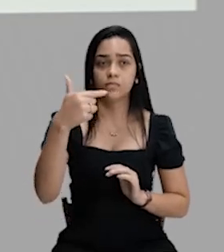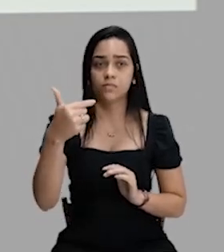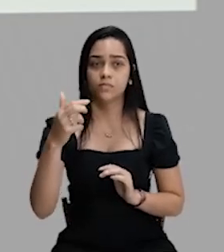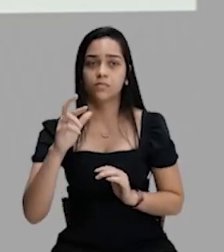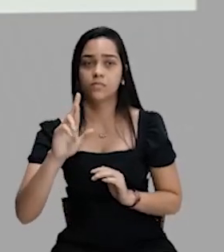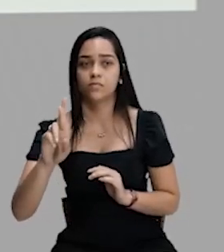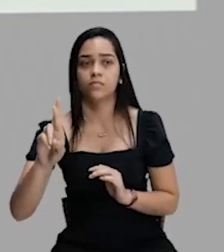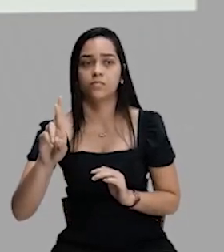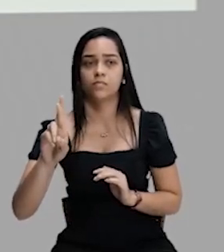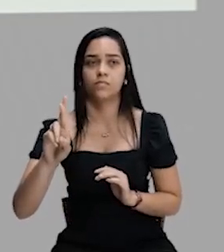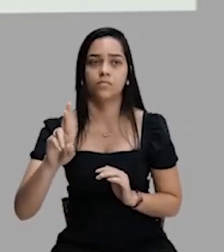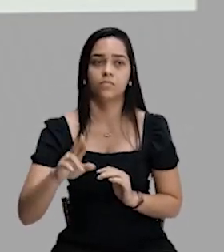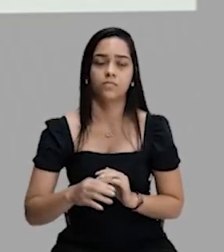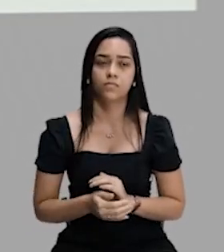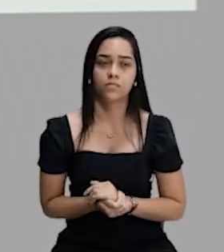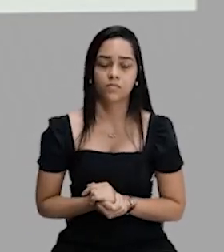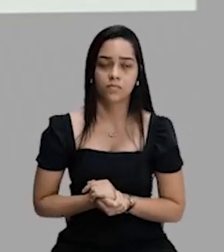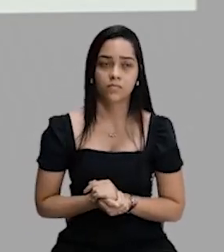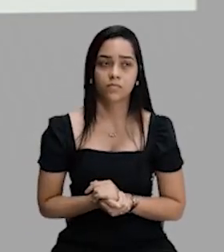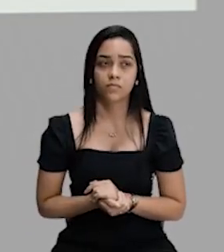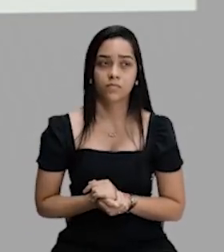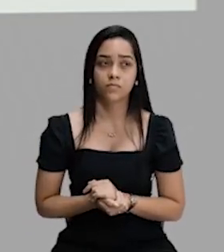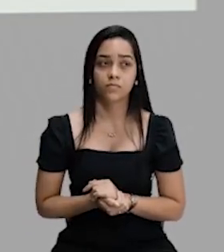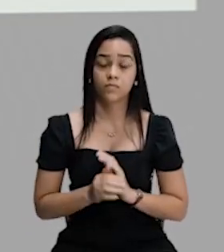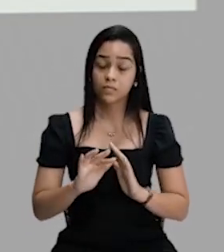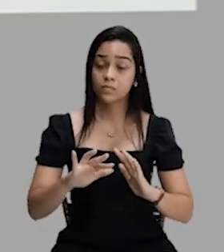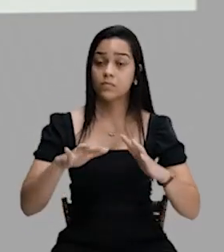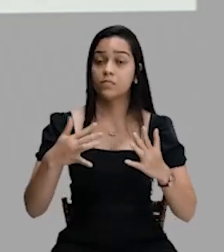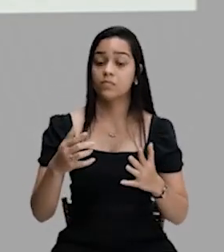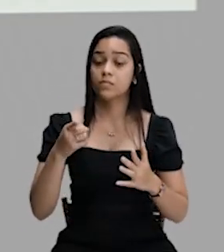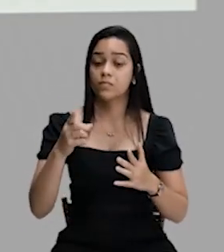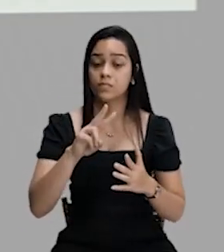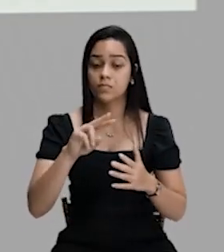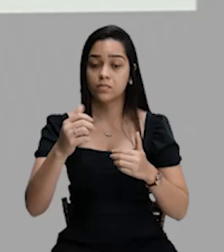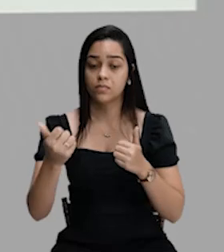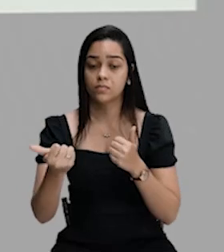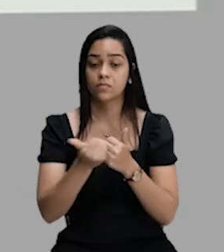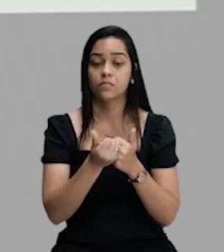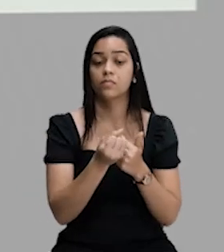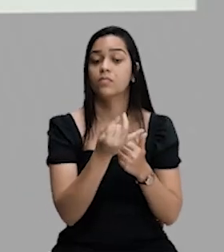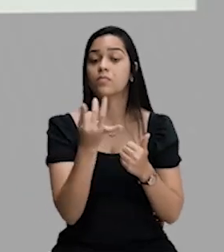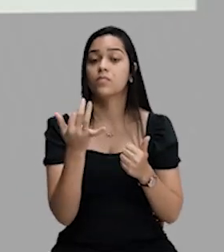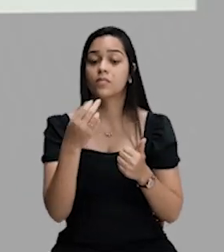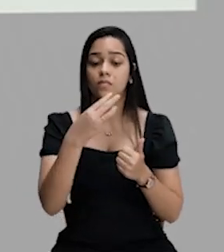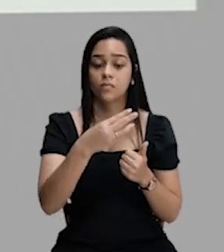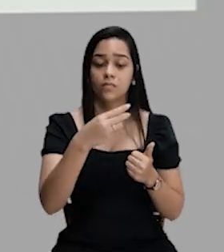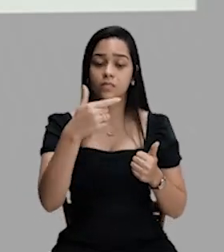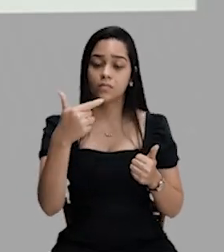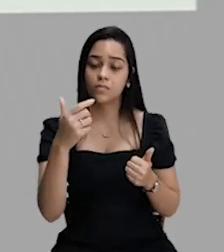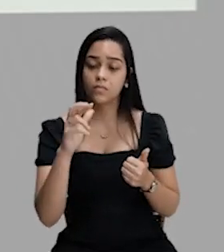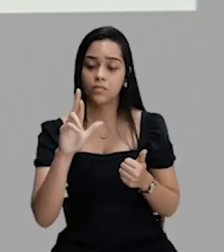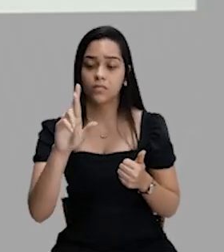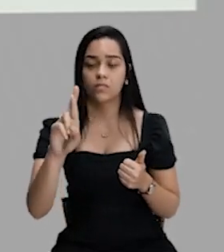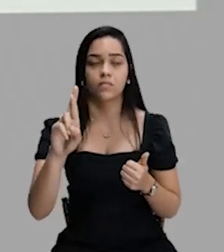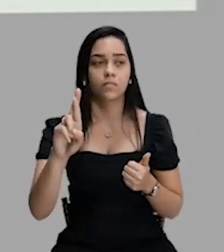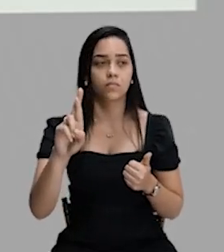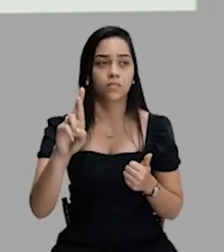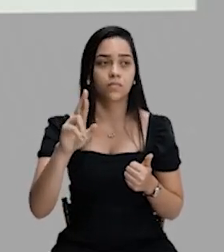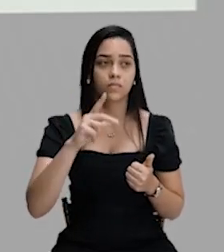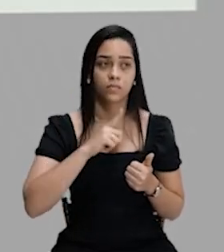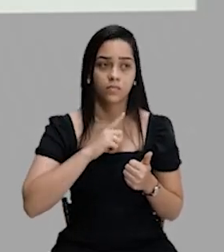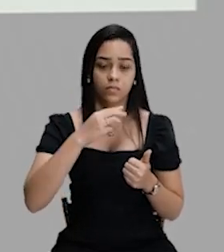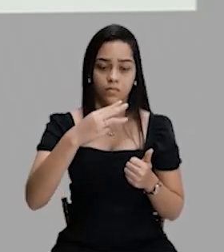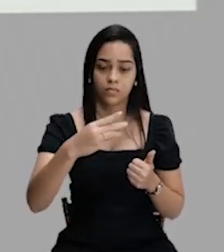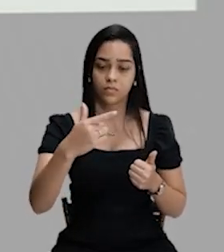R 32 ângulos retos Então você vai substituir por 32 r você vai ter